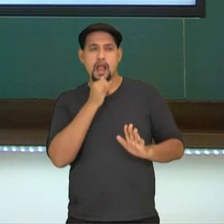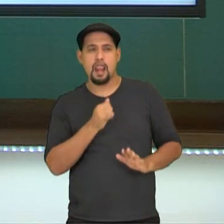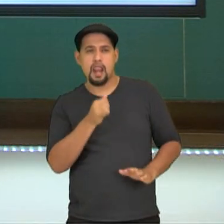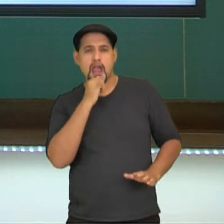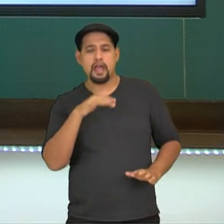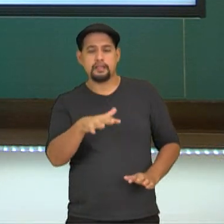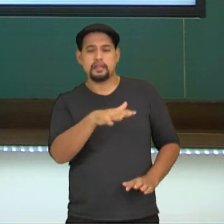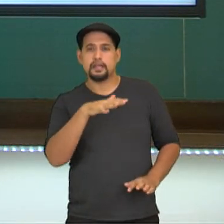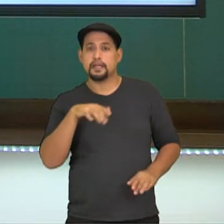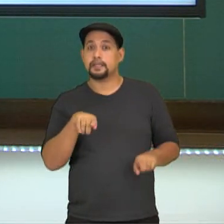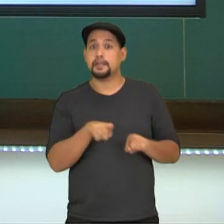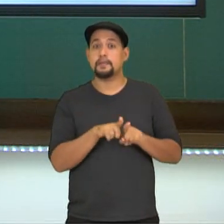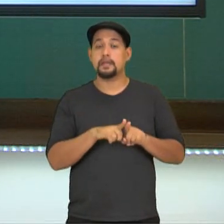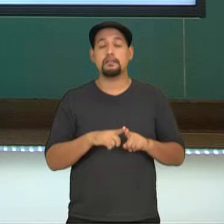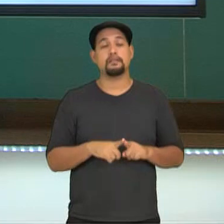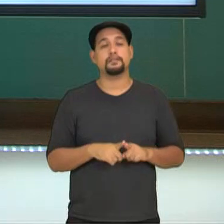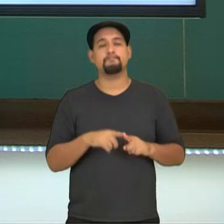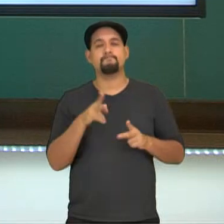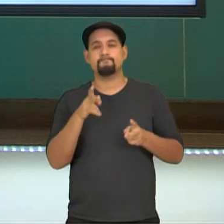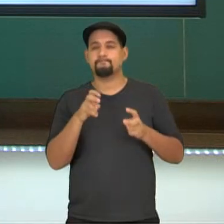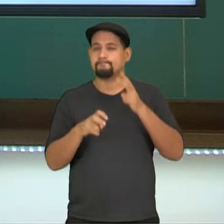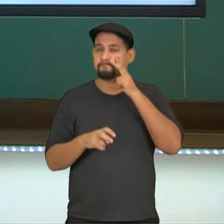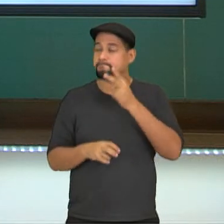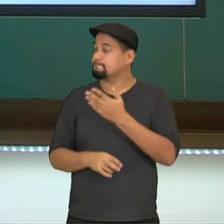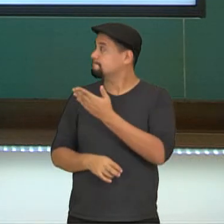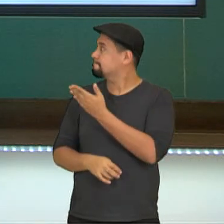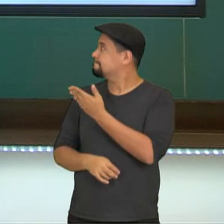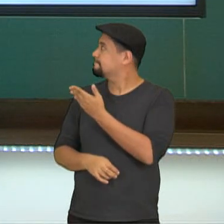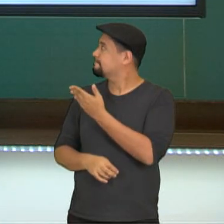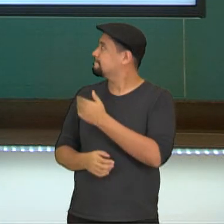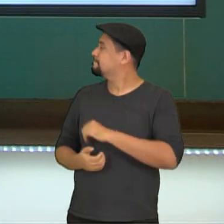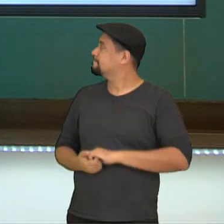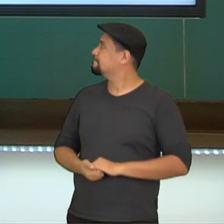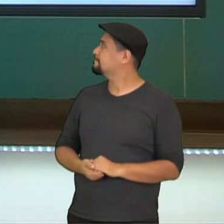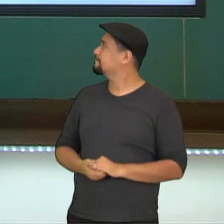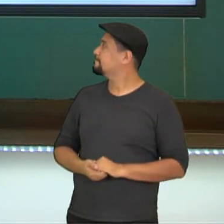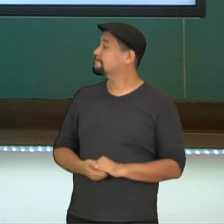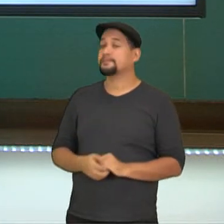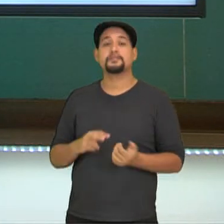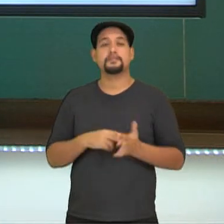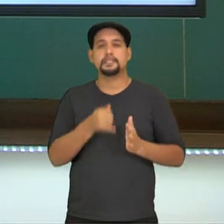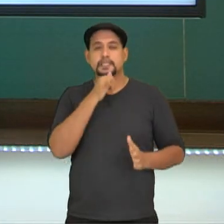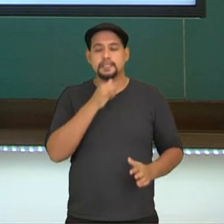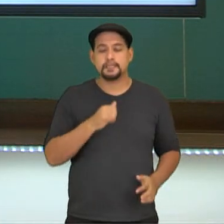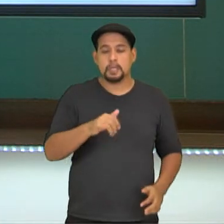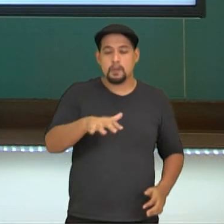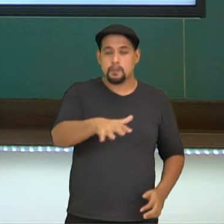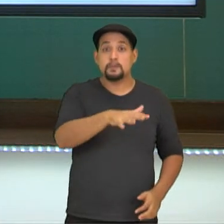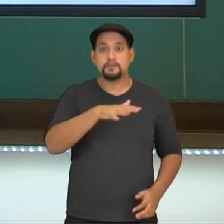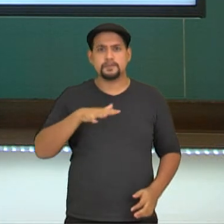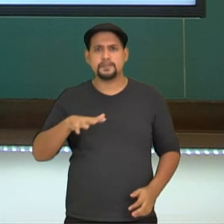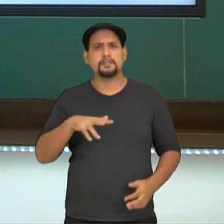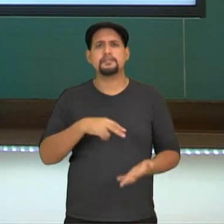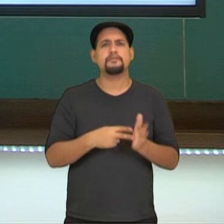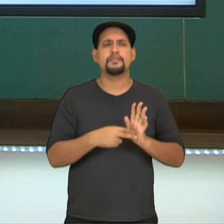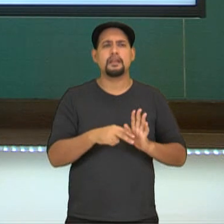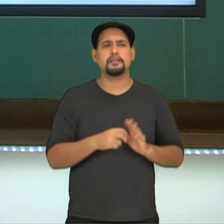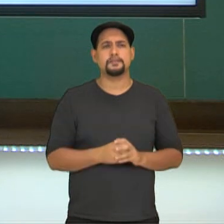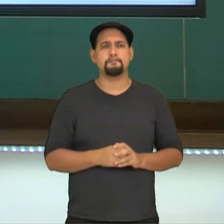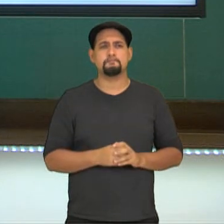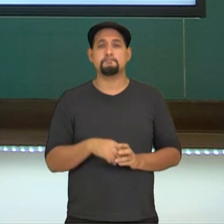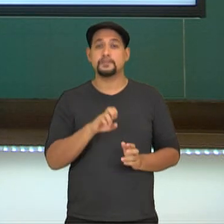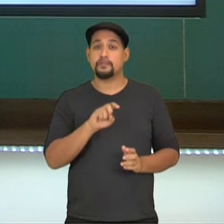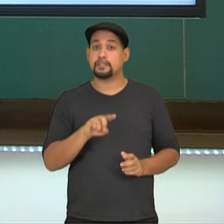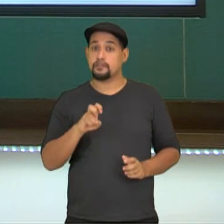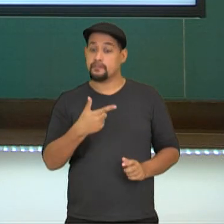elétrica, vezes 5 vezes 10 elevado a sexta, que é o campo que atua sobre ela. Isso vai dar 5 vezes 5,